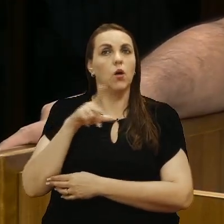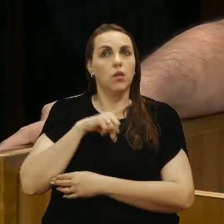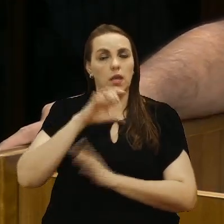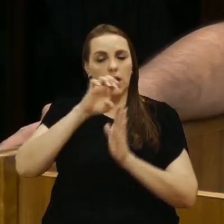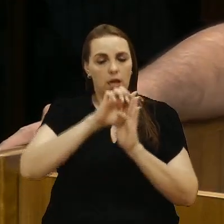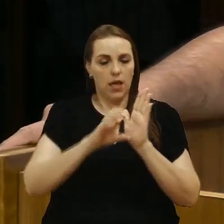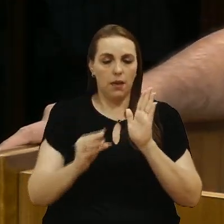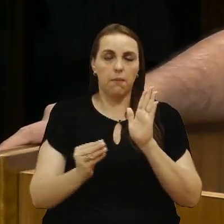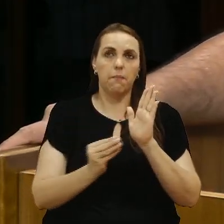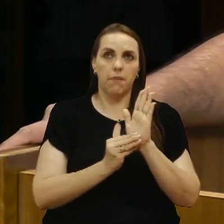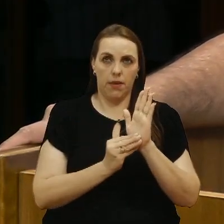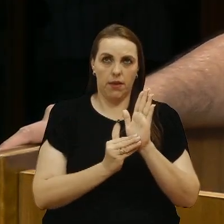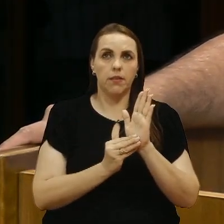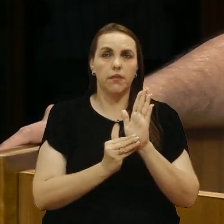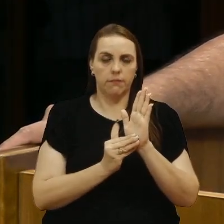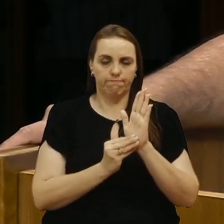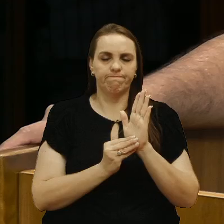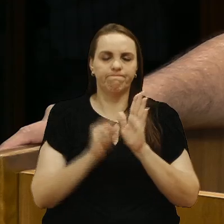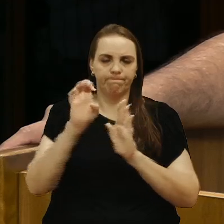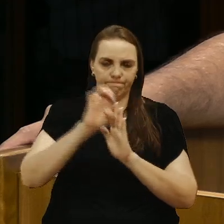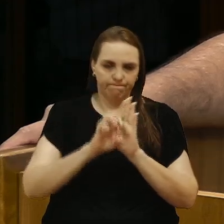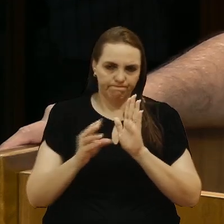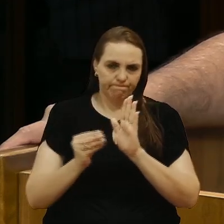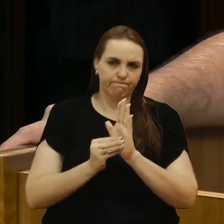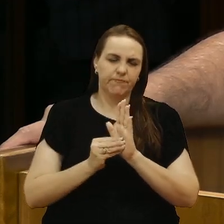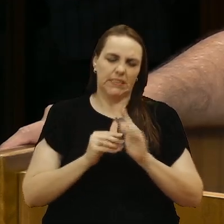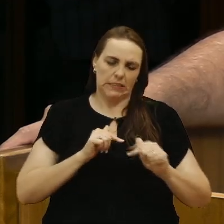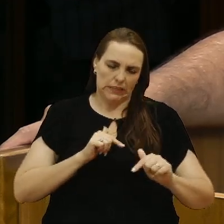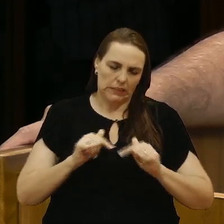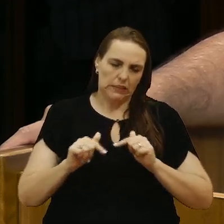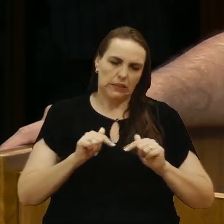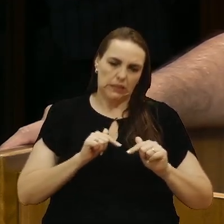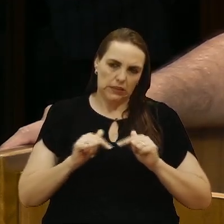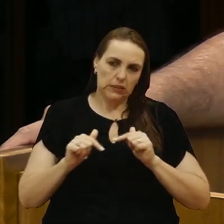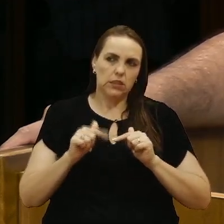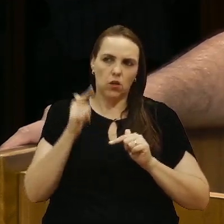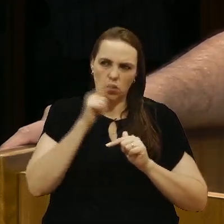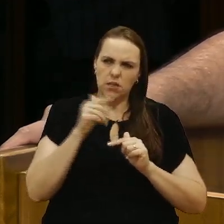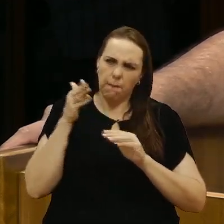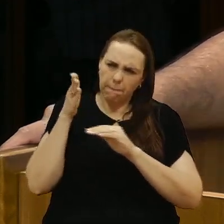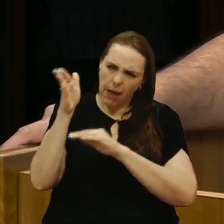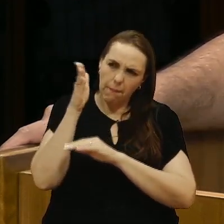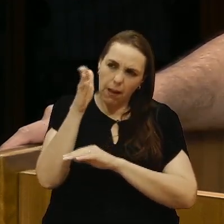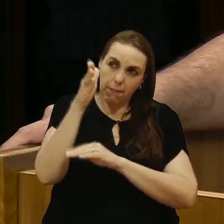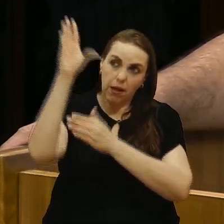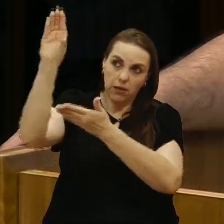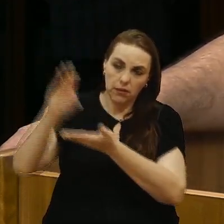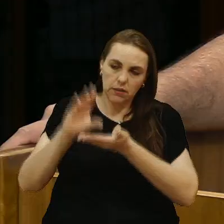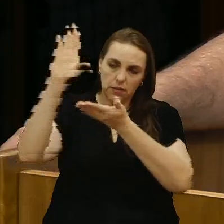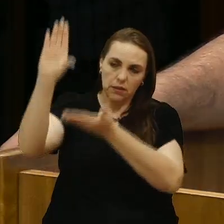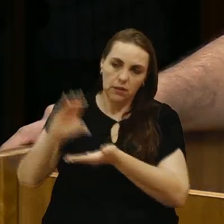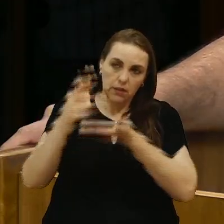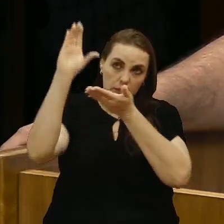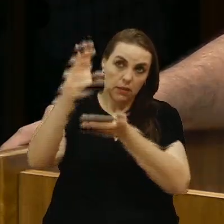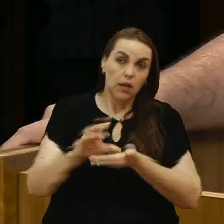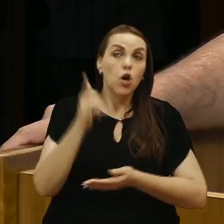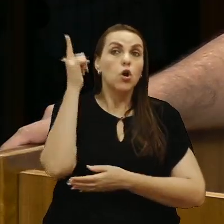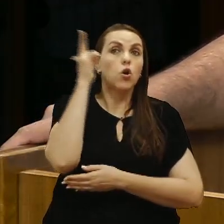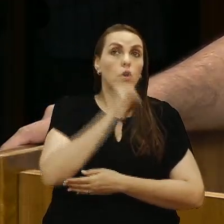emendas parlamentares e tem feito um trabalho incessante para buscar emendas para garantir o custeio